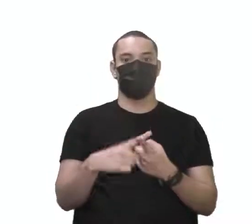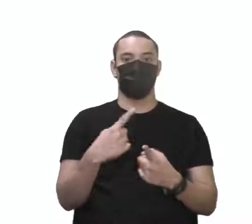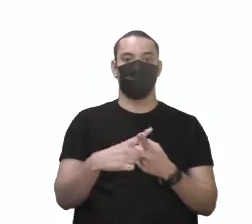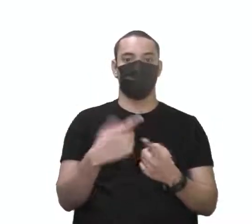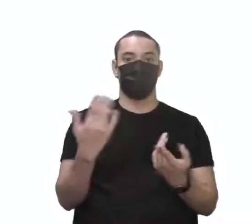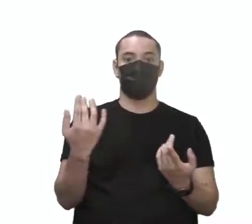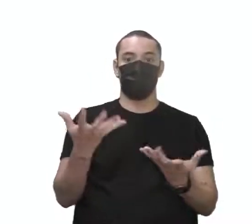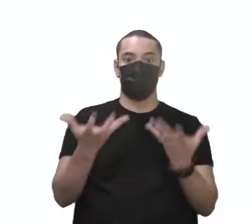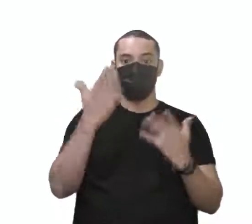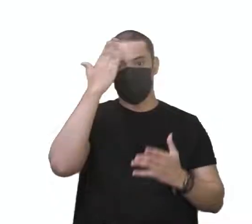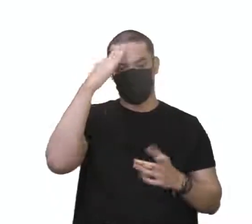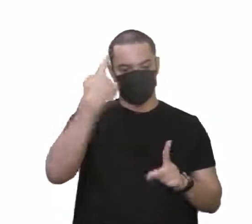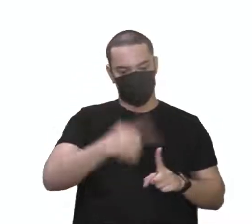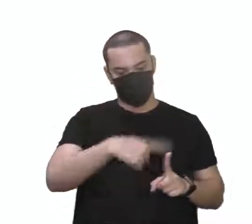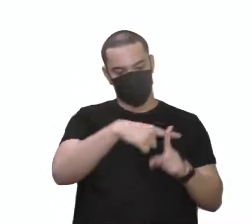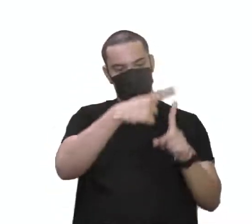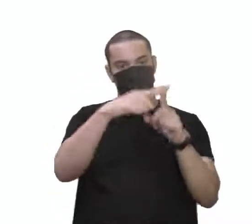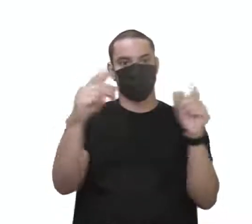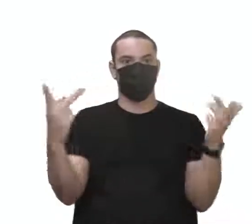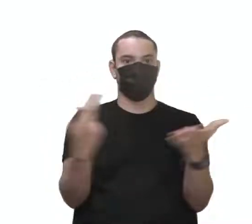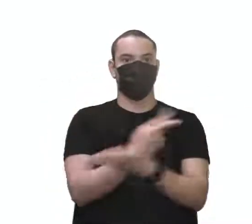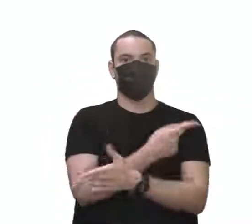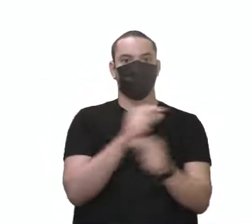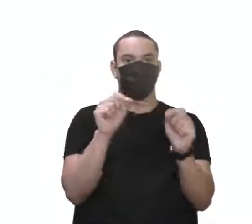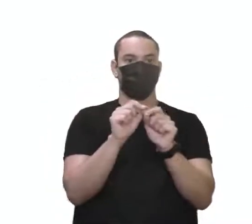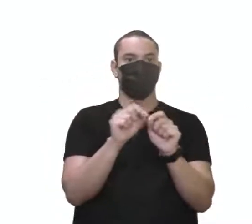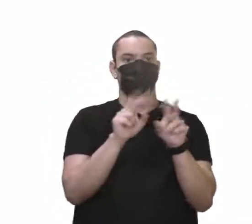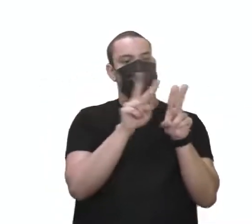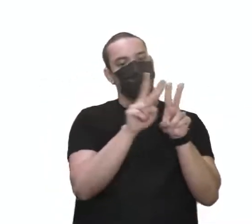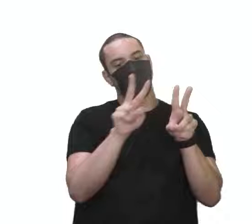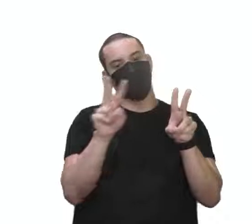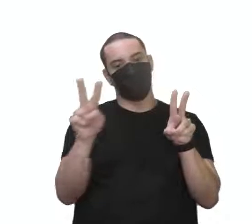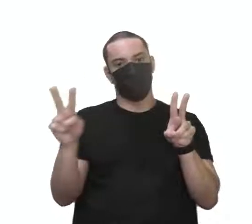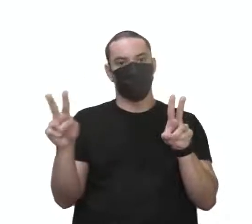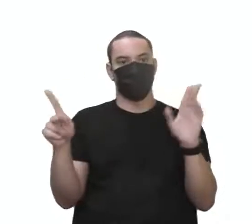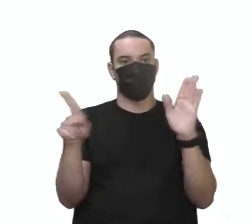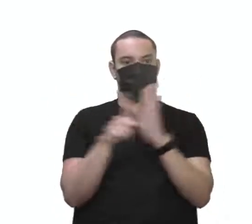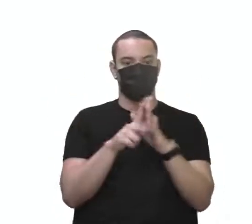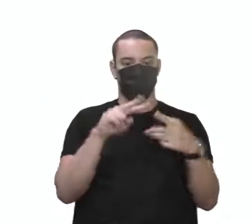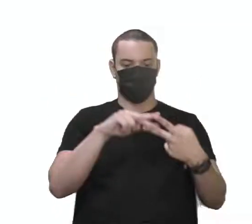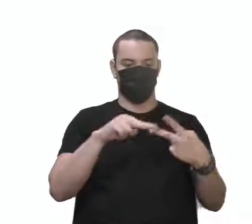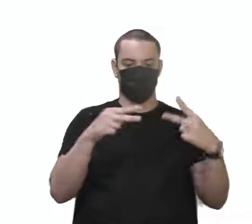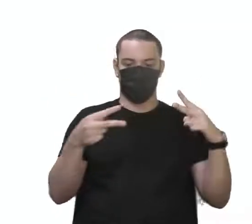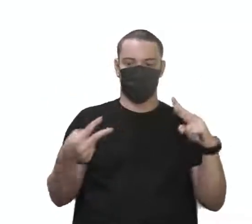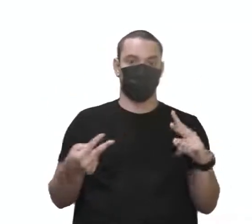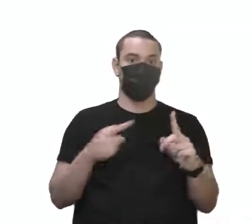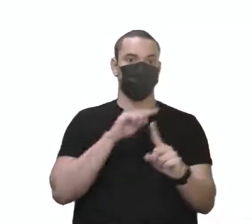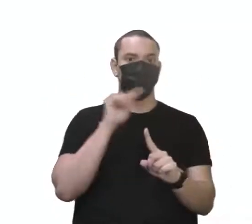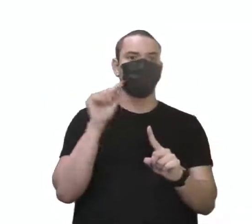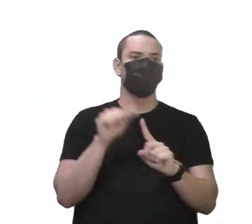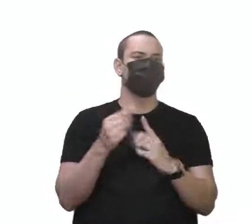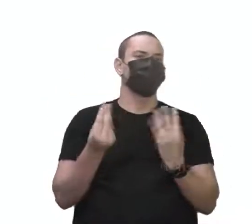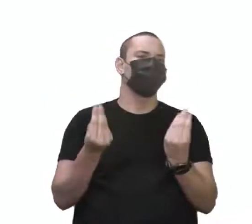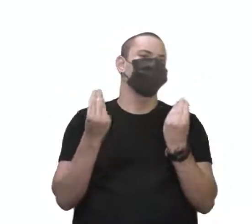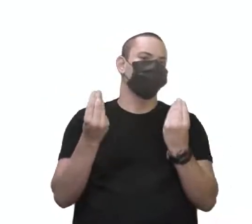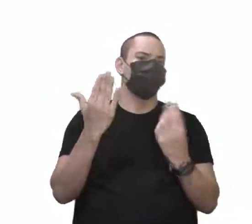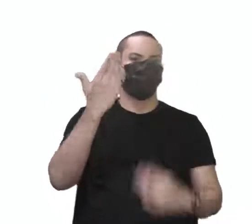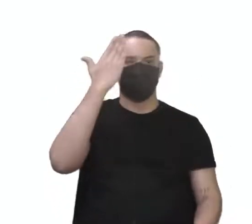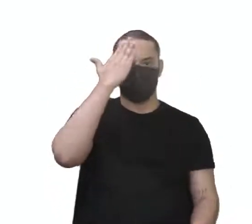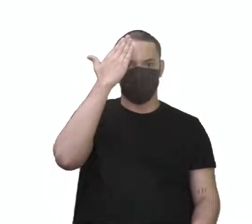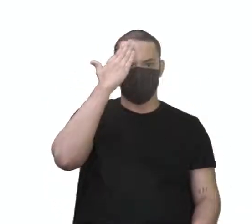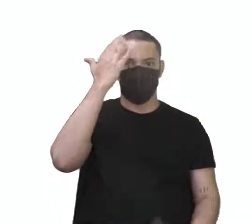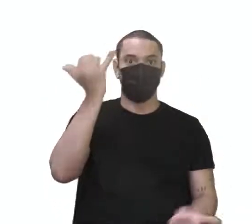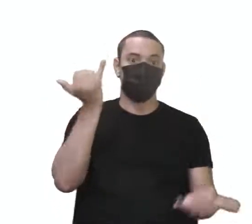algumas vantagens de realizarmos o sequenciamento genético. Para que eu quero saber a